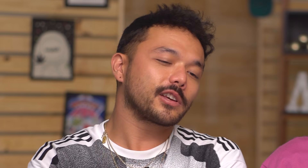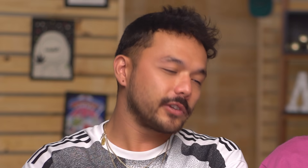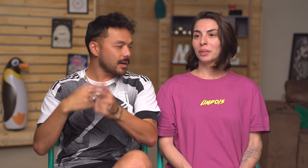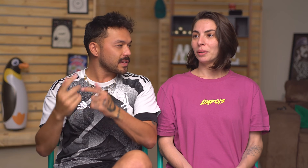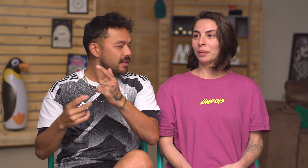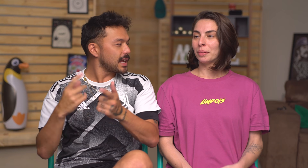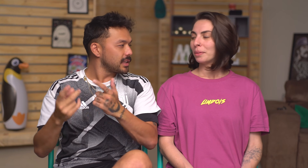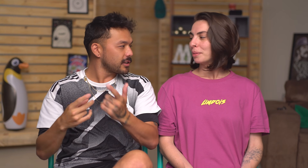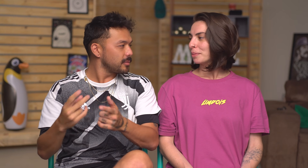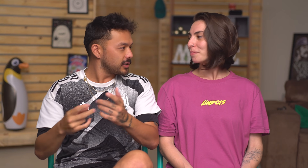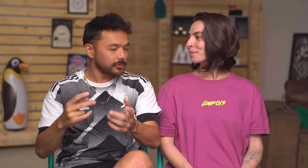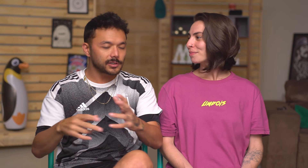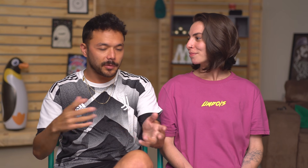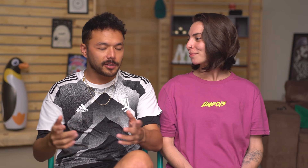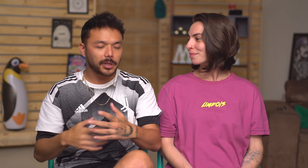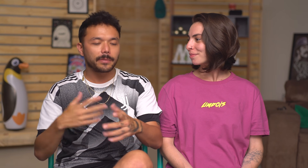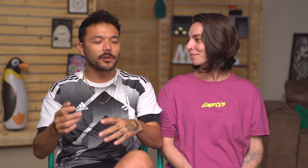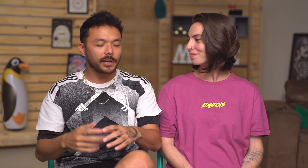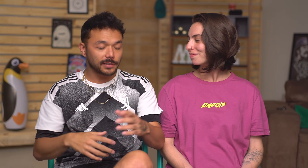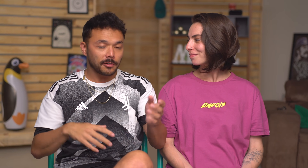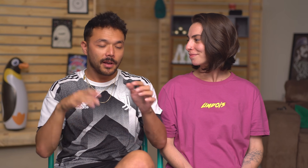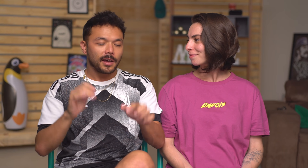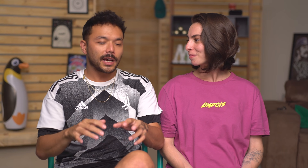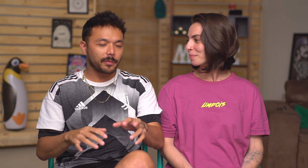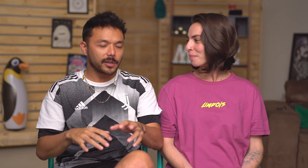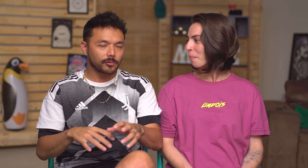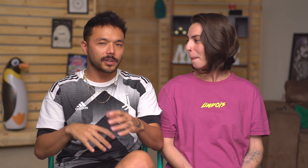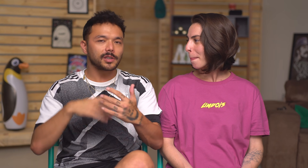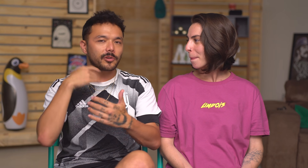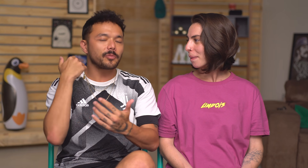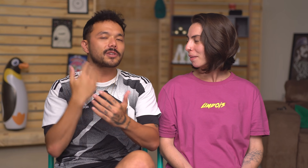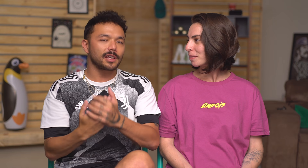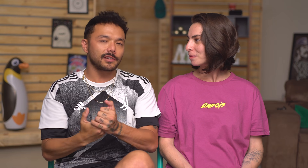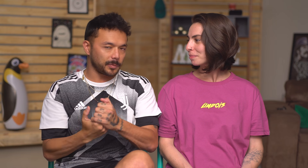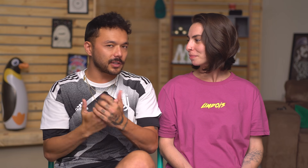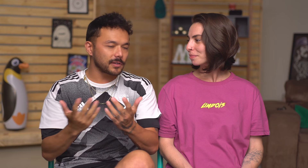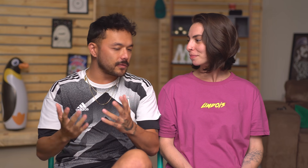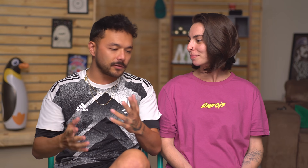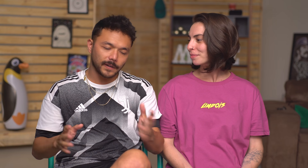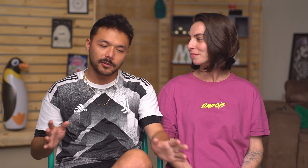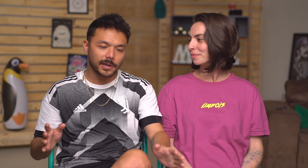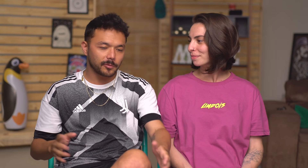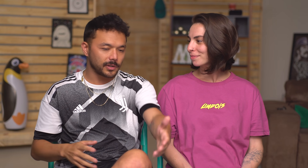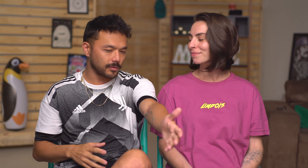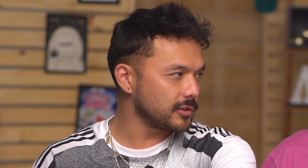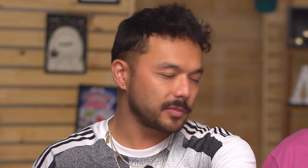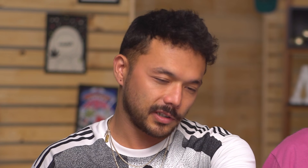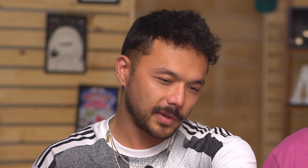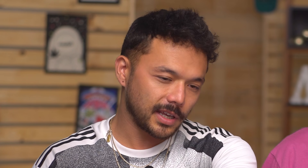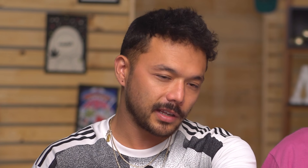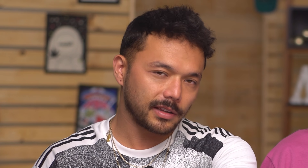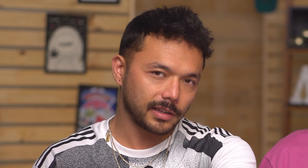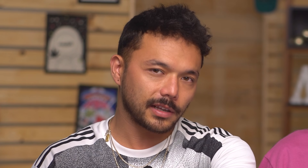tão foda que eu fui dar uma pesquisada, né, sobre, tipo, o sistema endocannabinoide e tal. Acabei encontrando, depois eu posso até, a gente pode até fazer um vídeo falando mais sobre isso. A